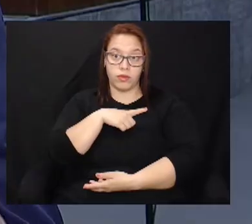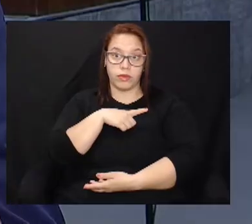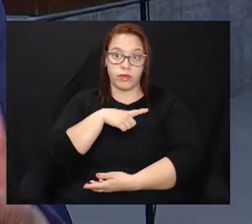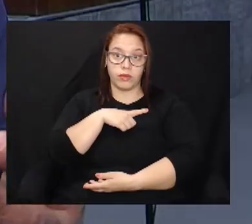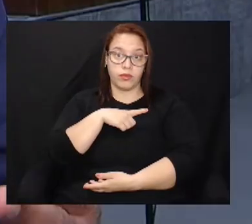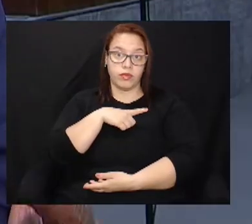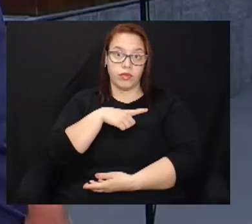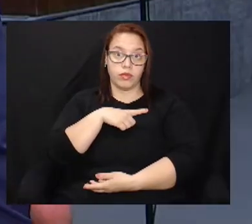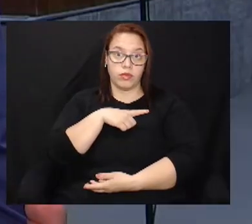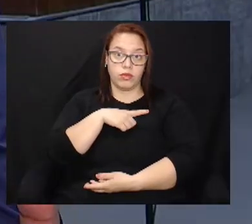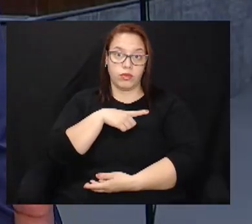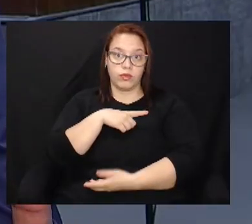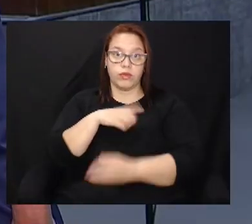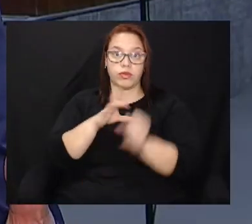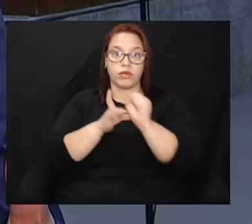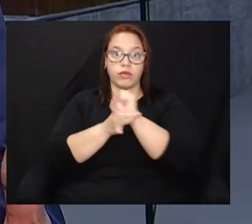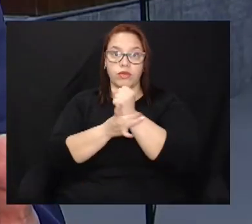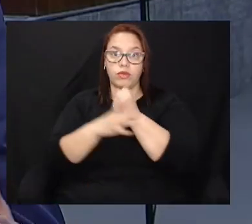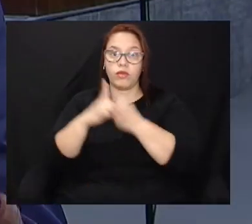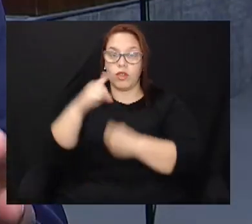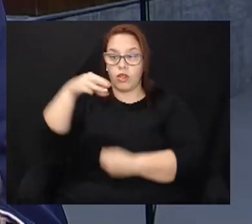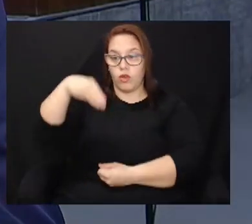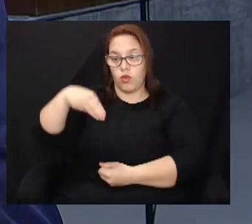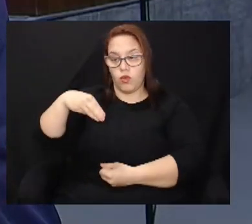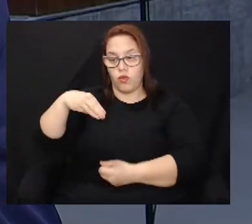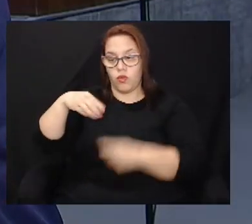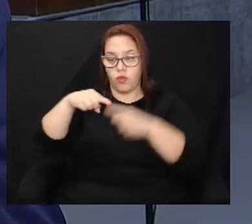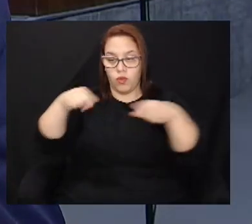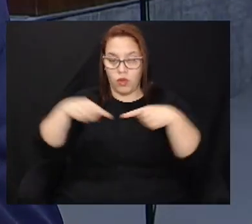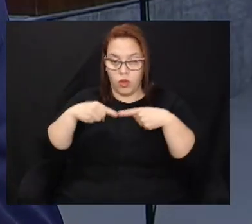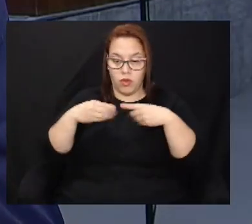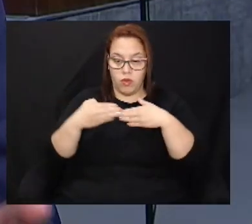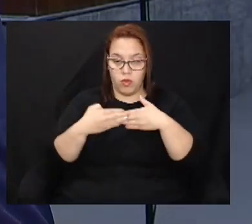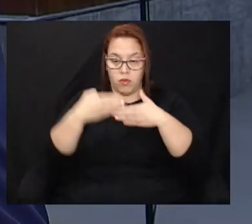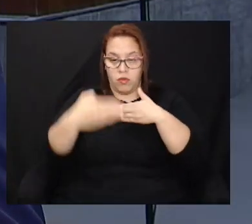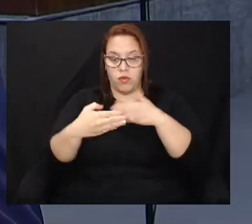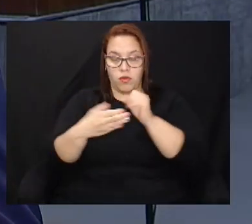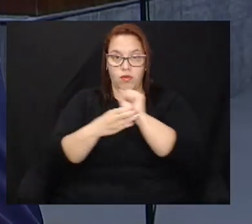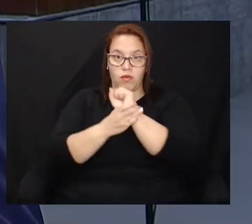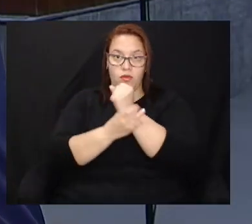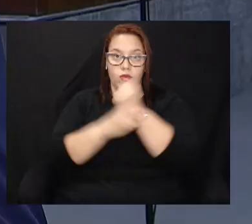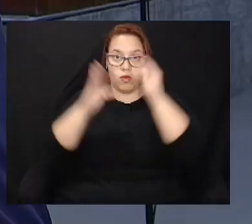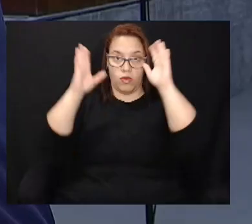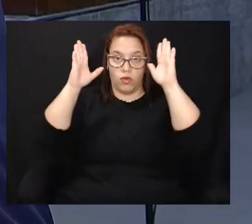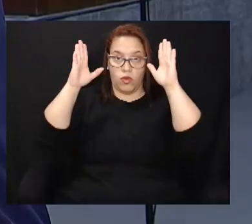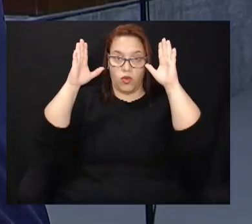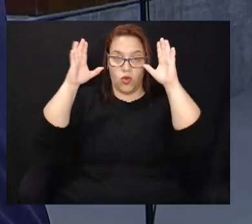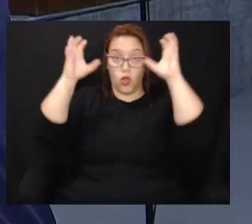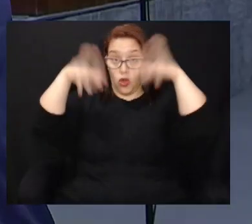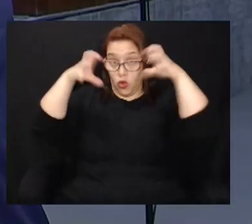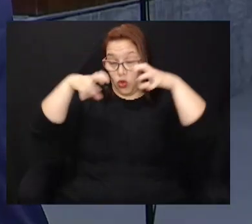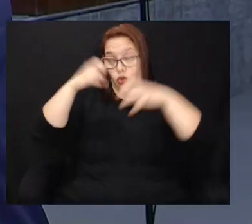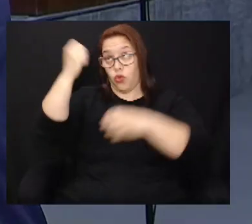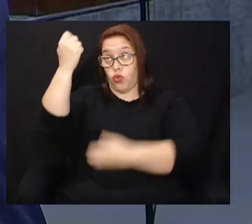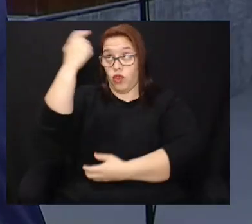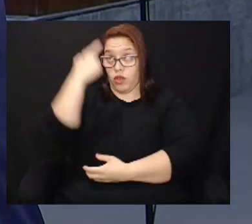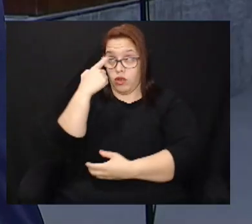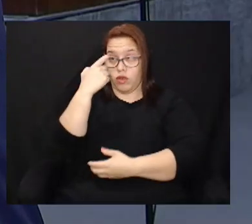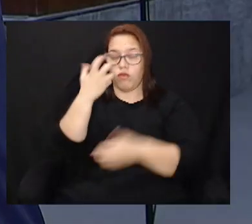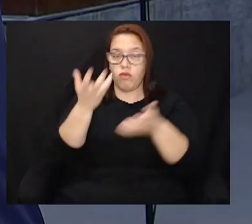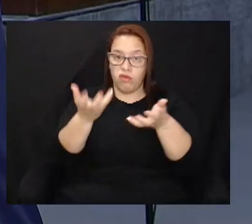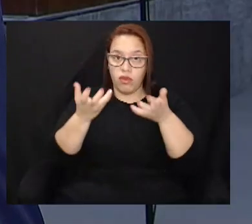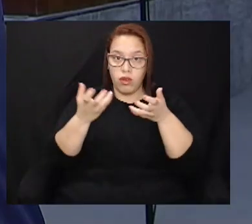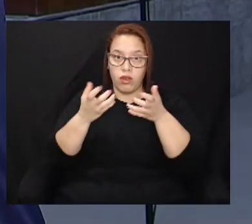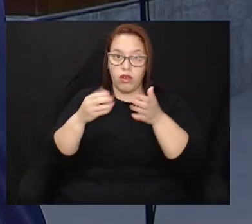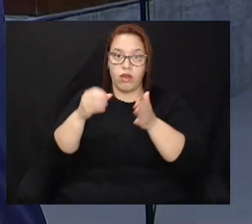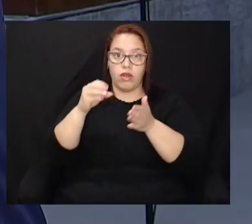tem a garantia de 1 metro quadrado para frente, que é proteção de chuva e sol. Então a gente quer que fixe isso na